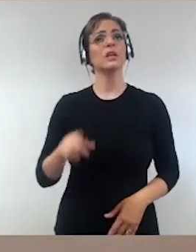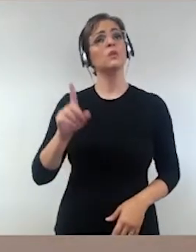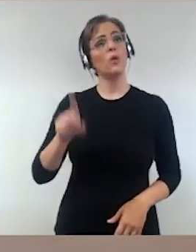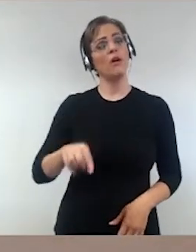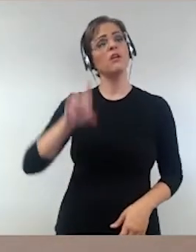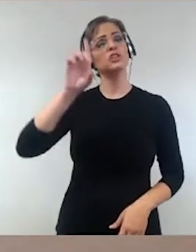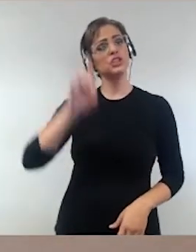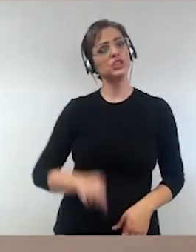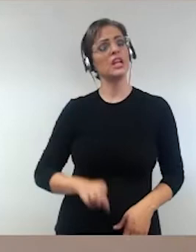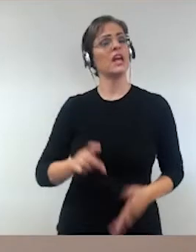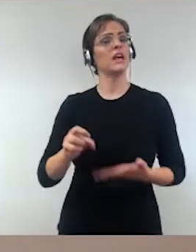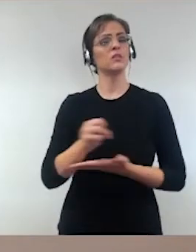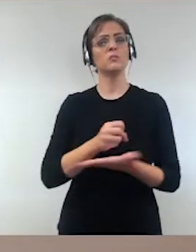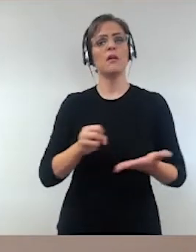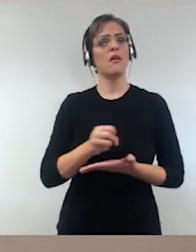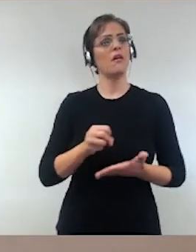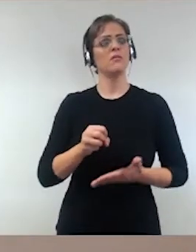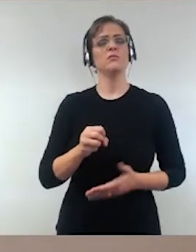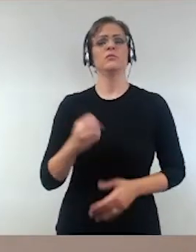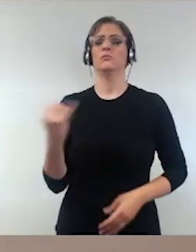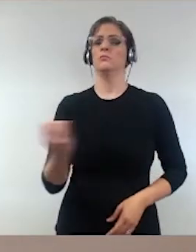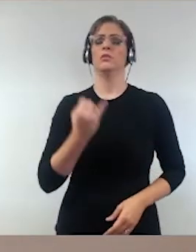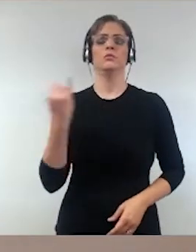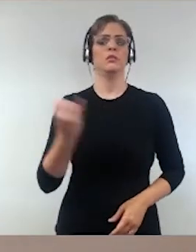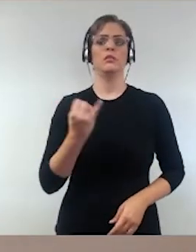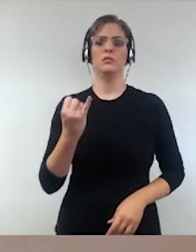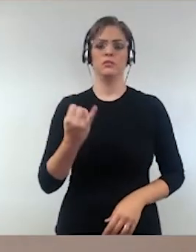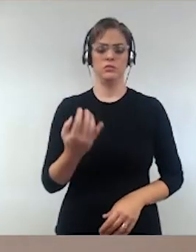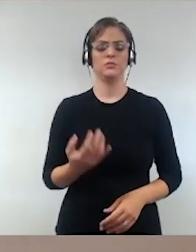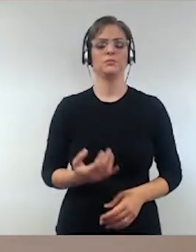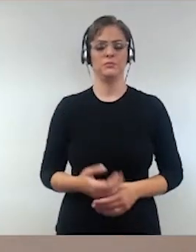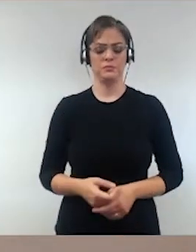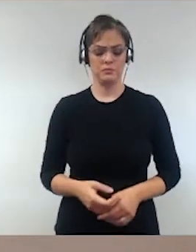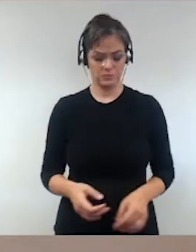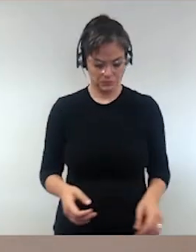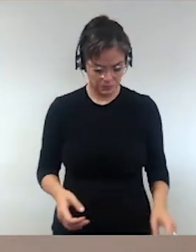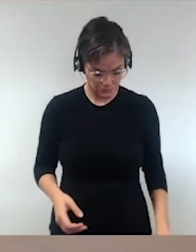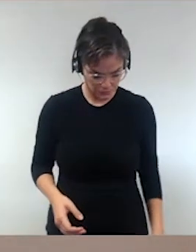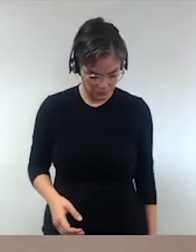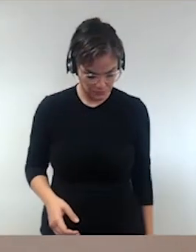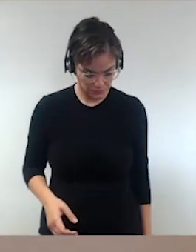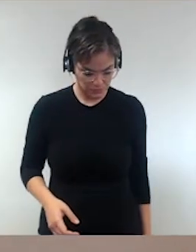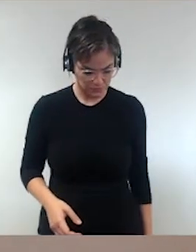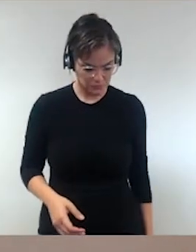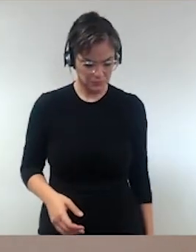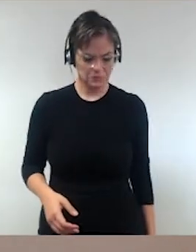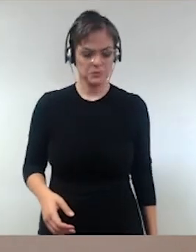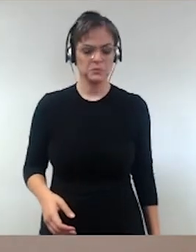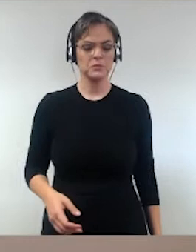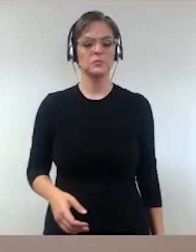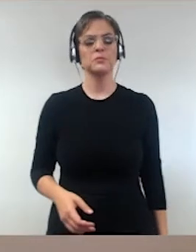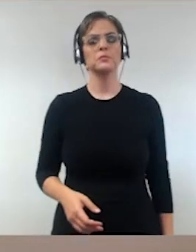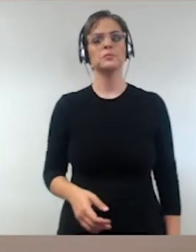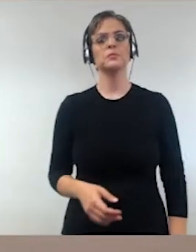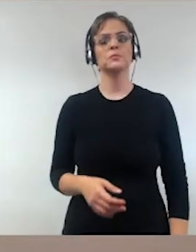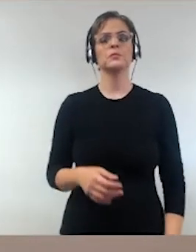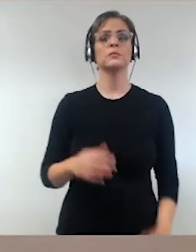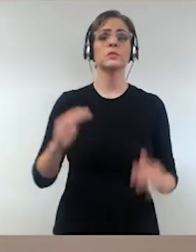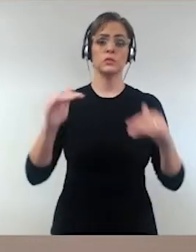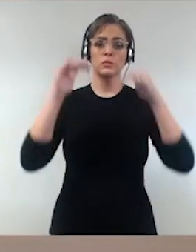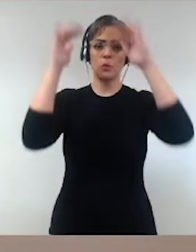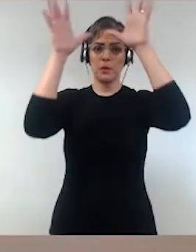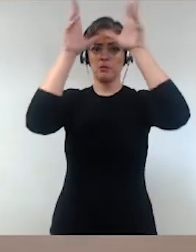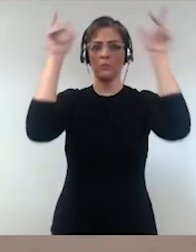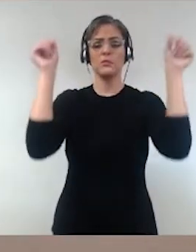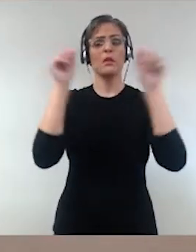essa tutela constitucional com as suas perguntas, eu acho que esse novo direito que o Supremo, digamos,